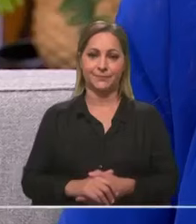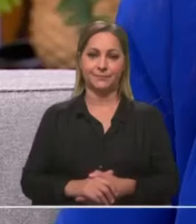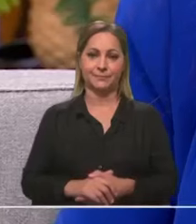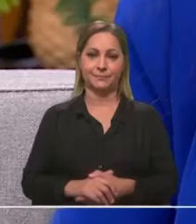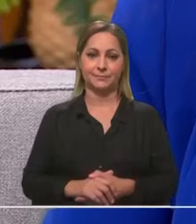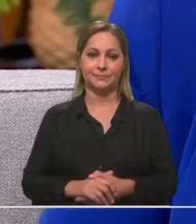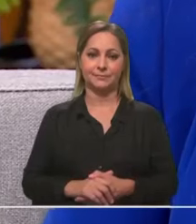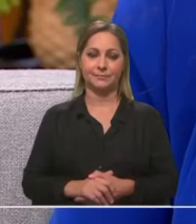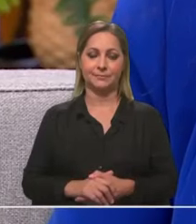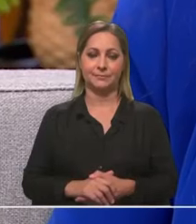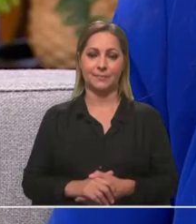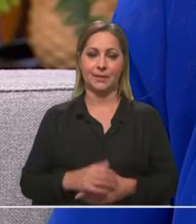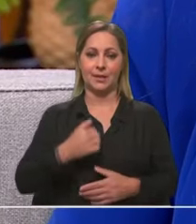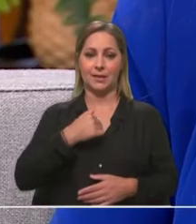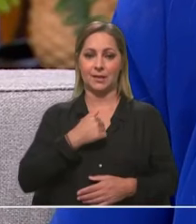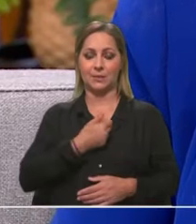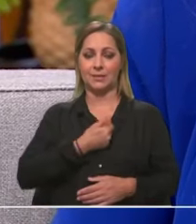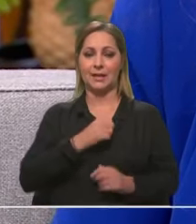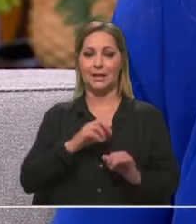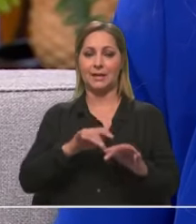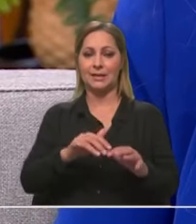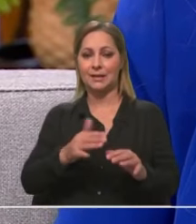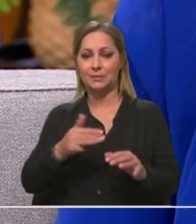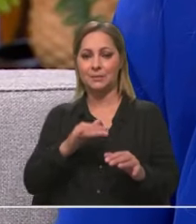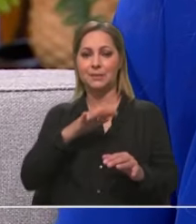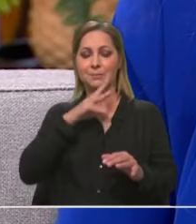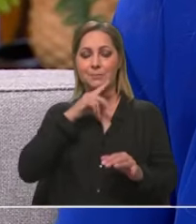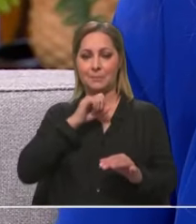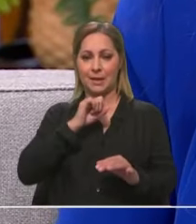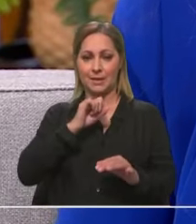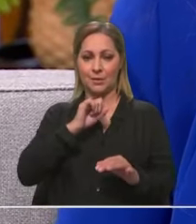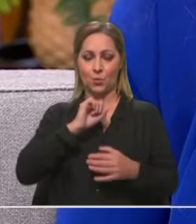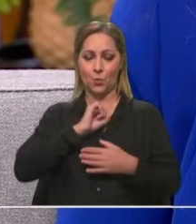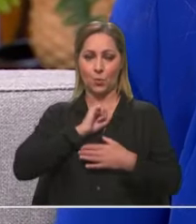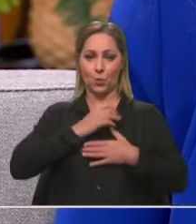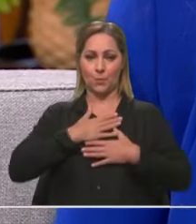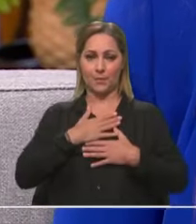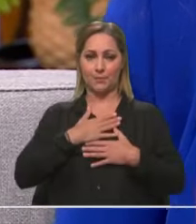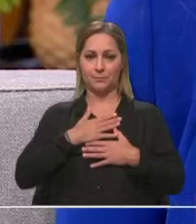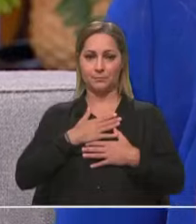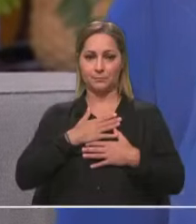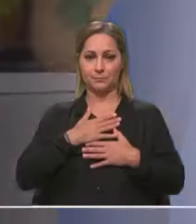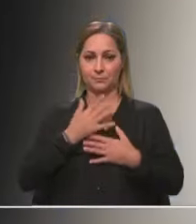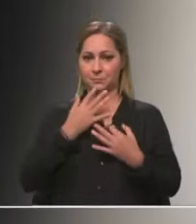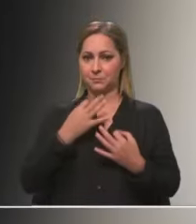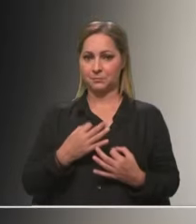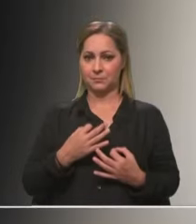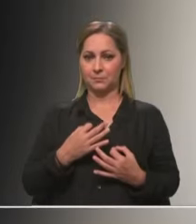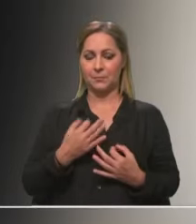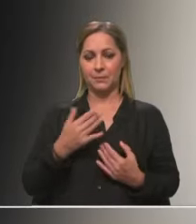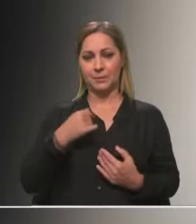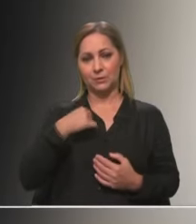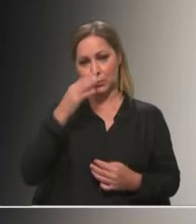da da do cancro mas ela comigo sempre foi Impecável não mas eu sei